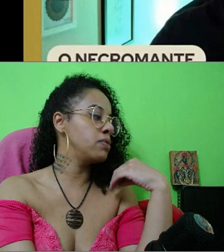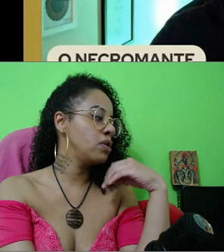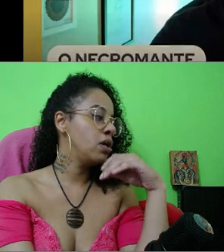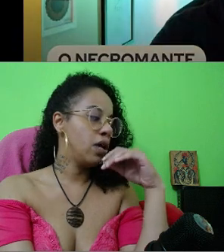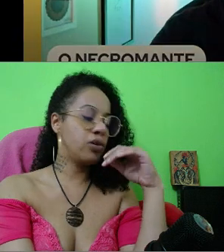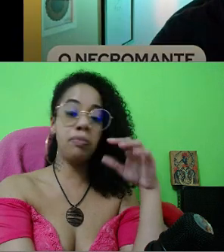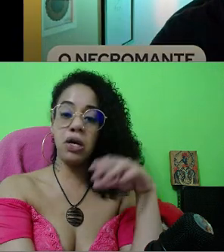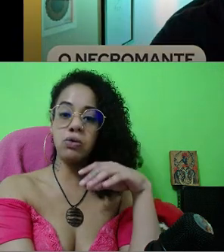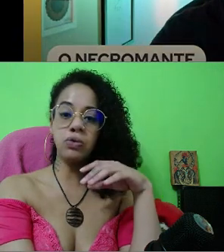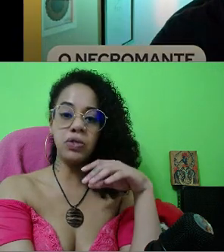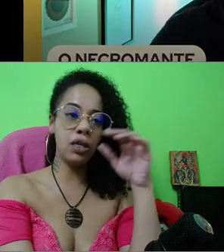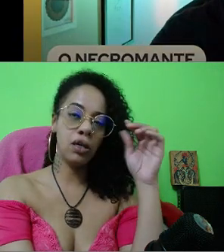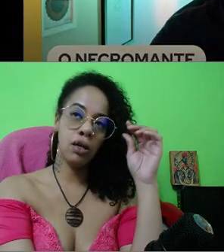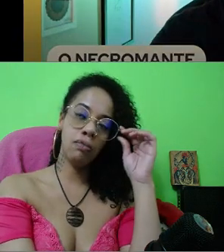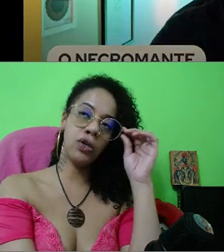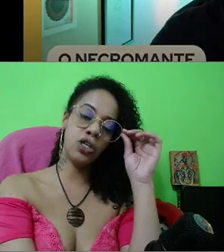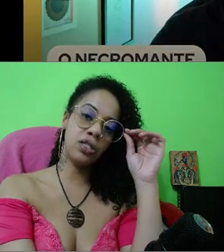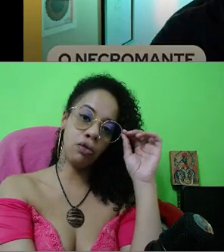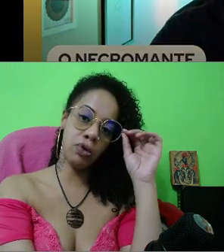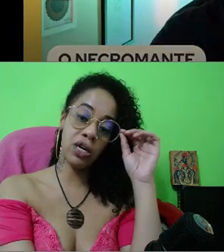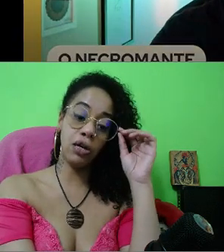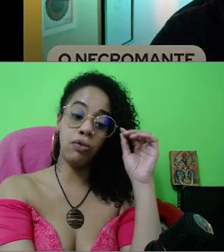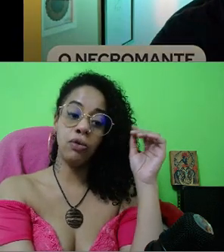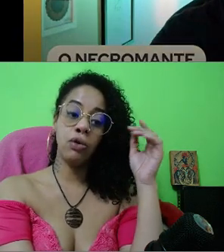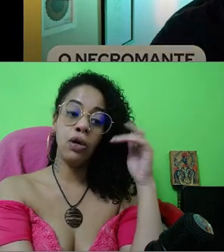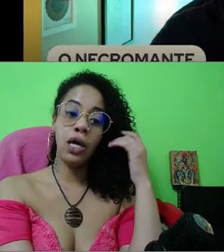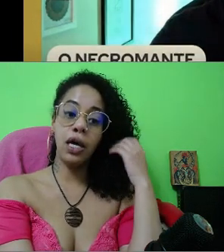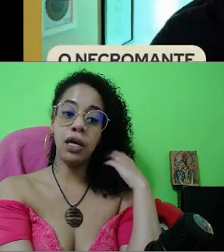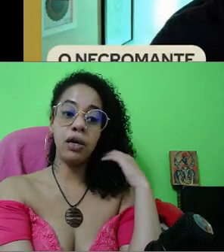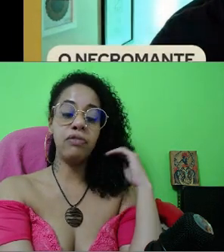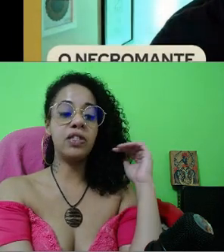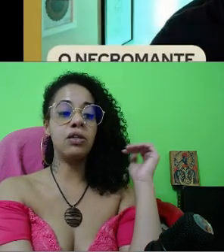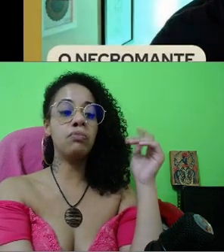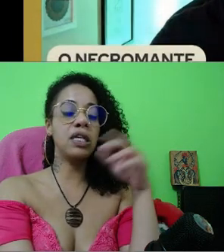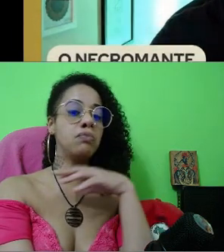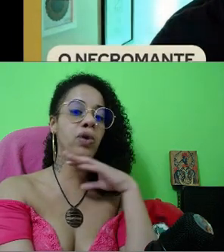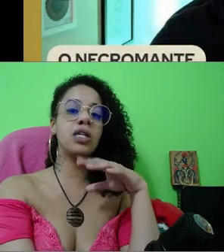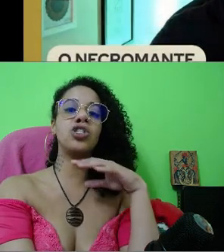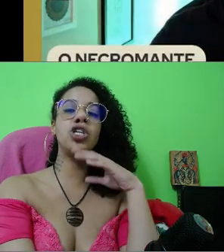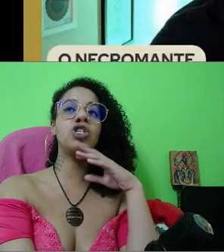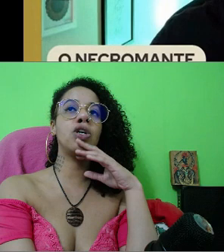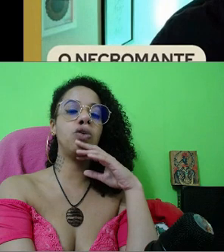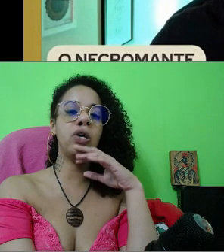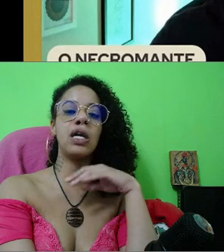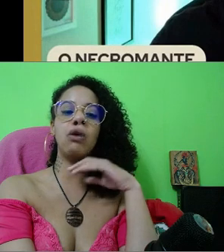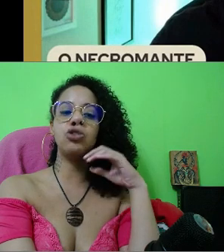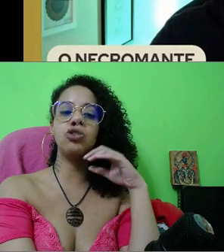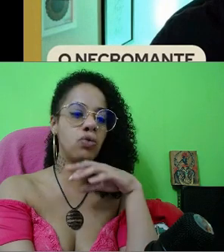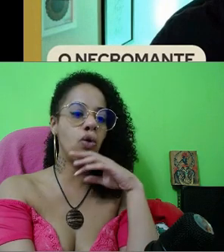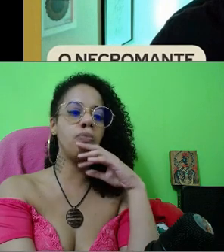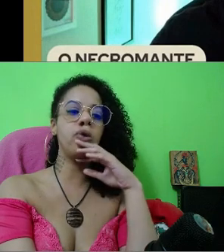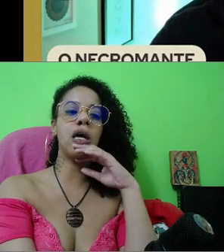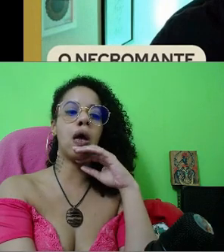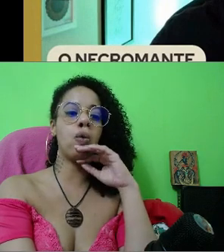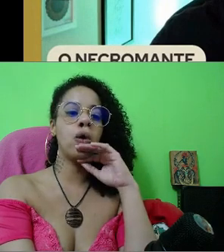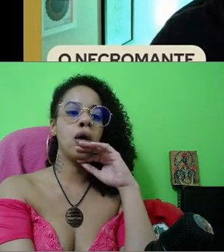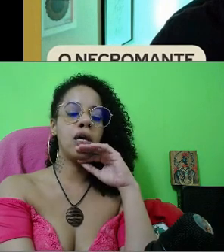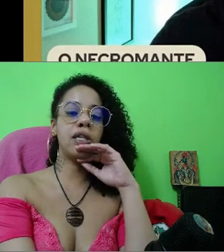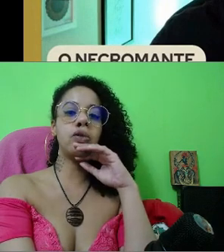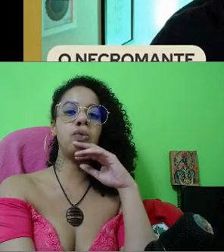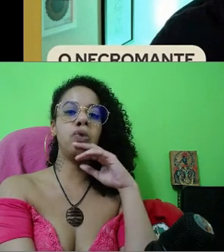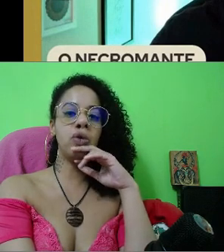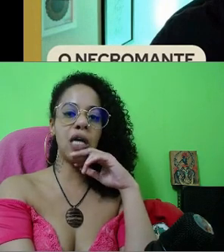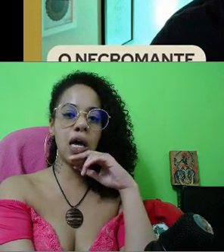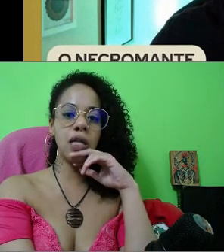as coisas mesmo eu também consegui monetizar o meu canal fazendo mas muita gente chegou no meu canal divulgou o meu canal